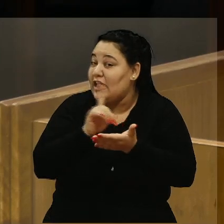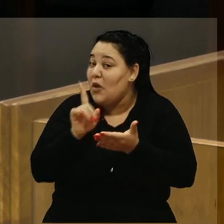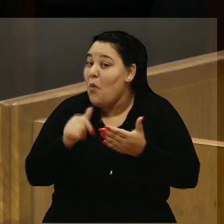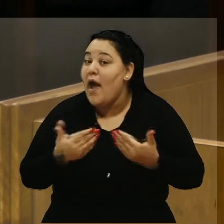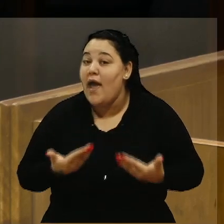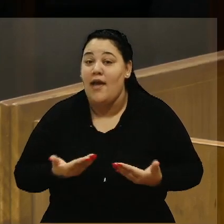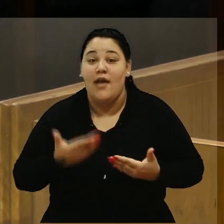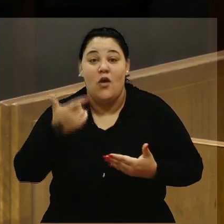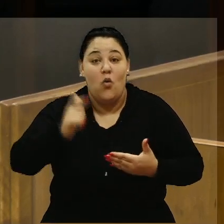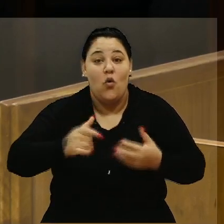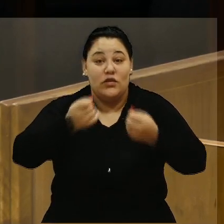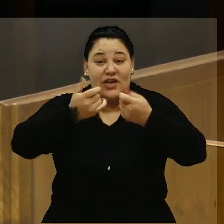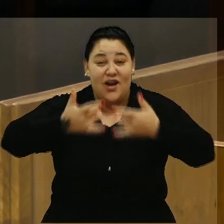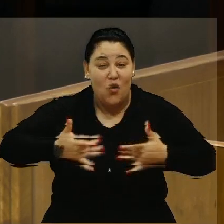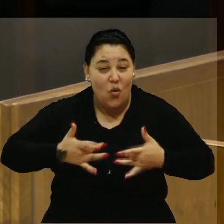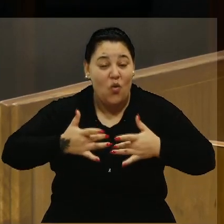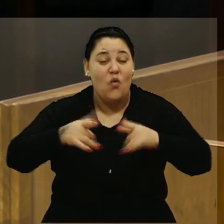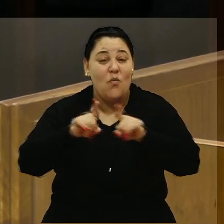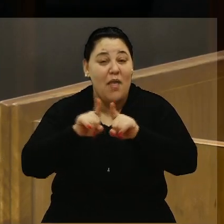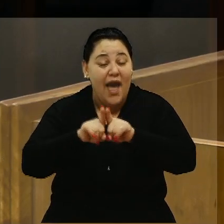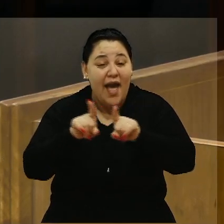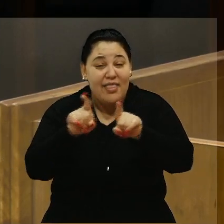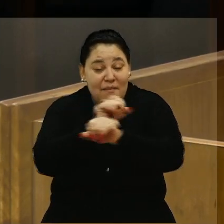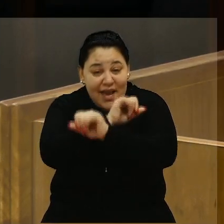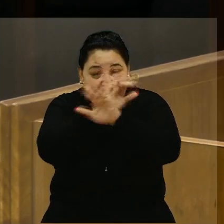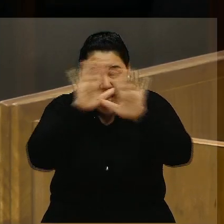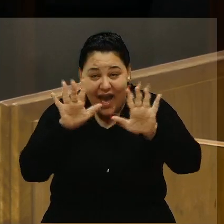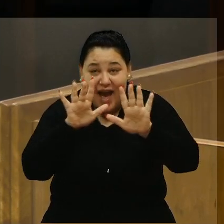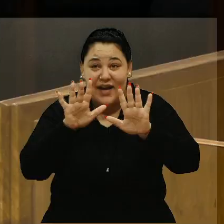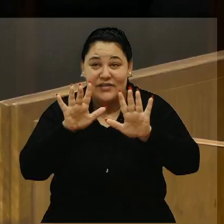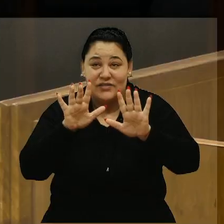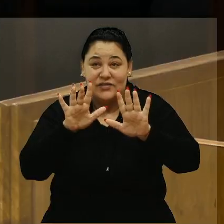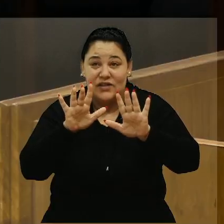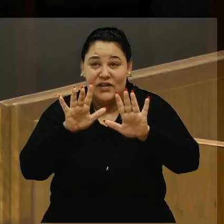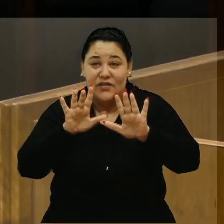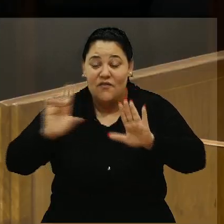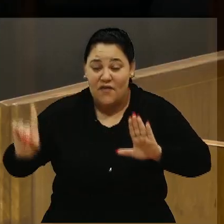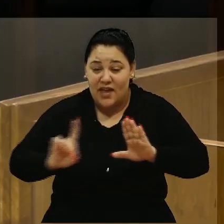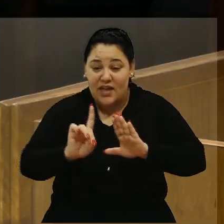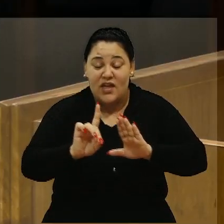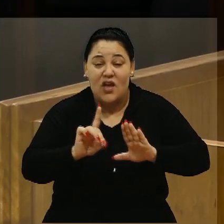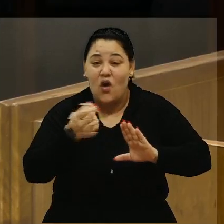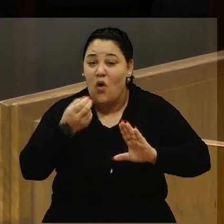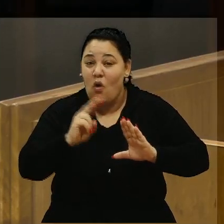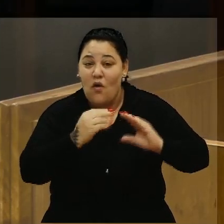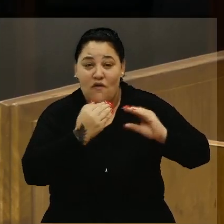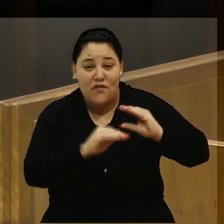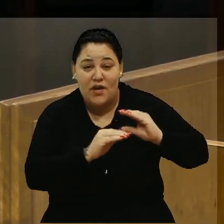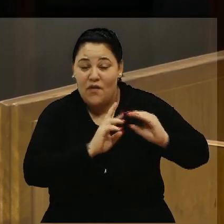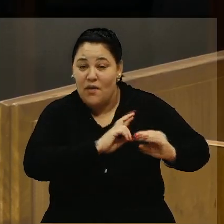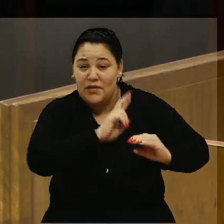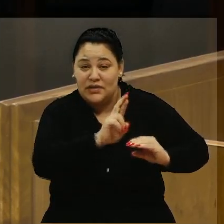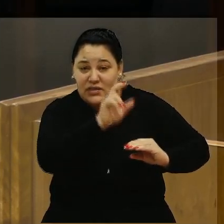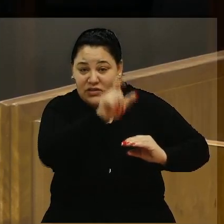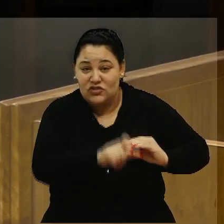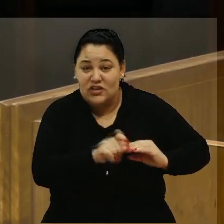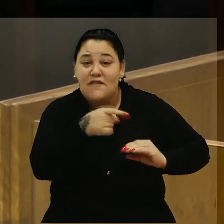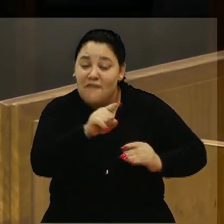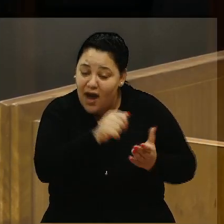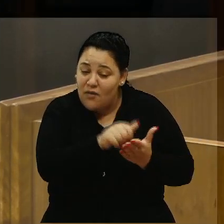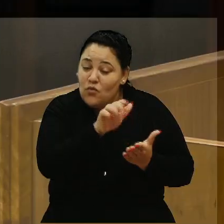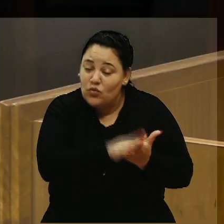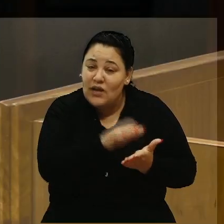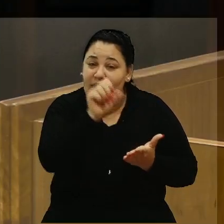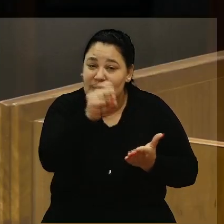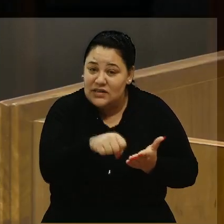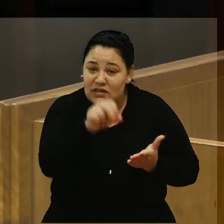bem explícito, para ficar bem explicado, venha para essa casa ou mande um representante ou fale no Instagram que vai sim multar e utilizar